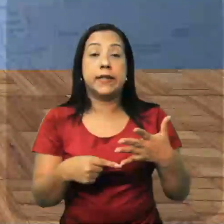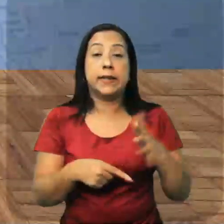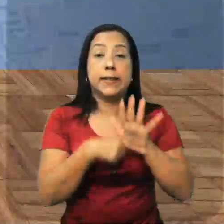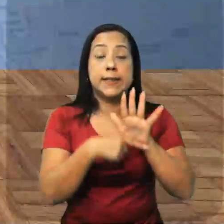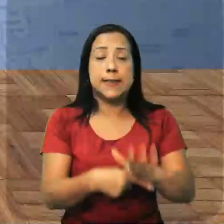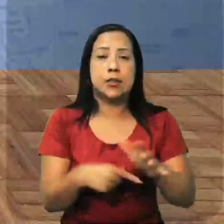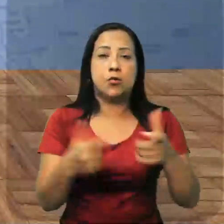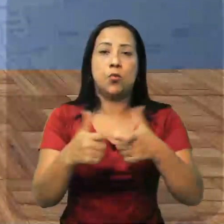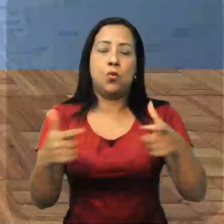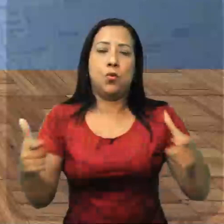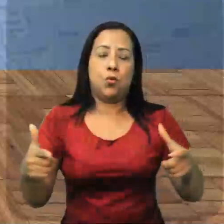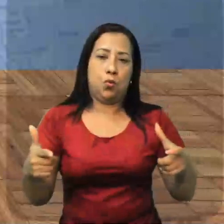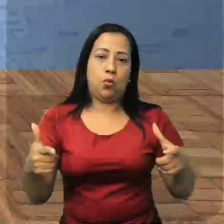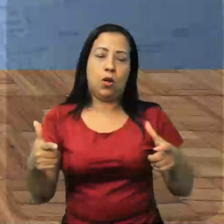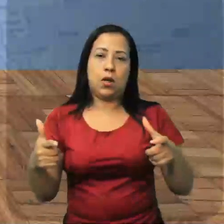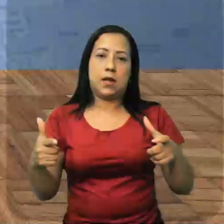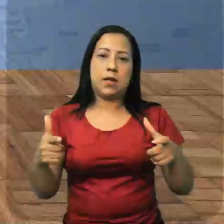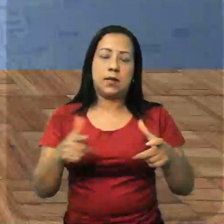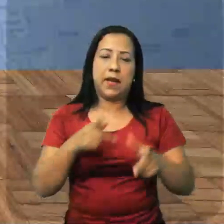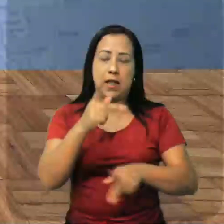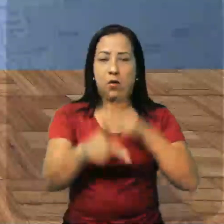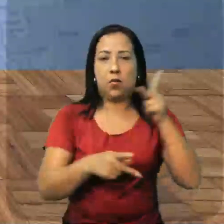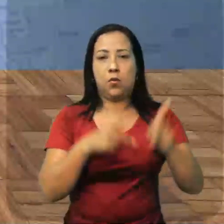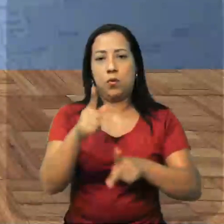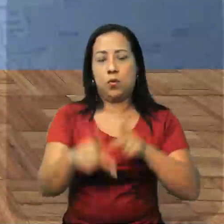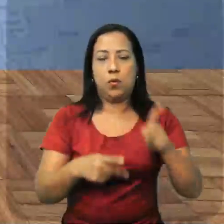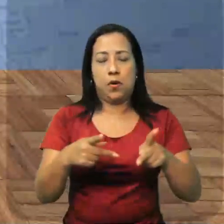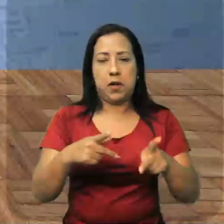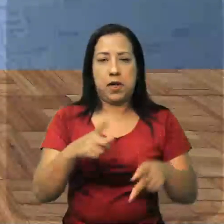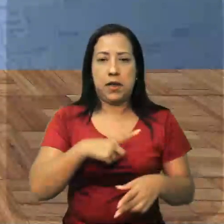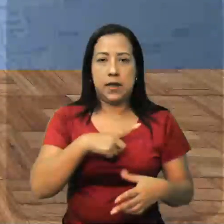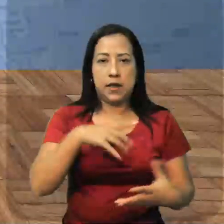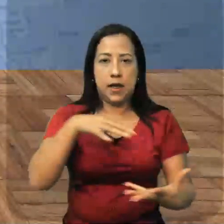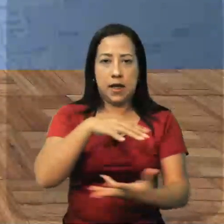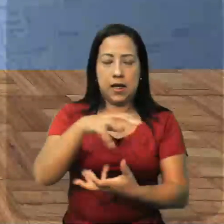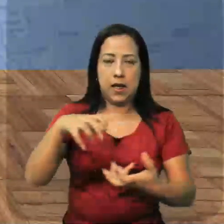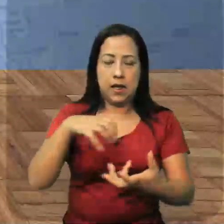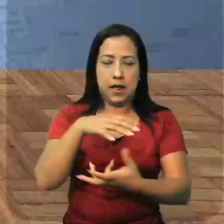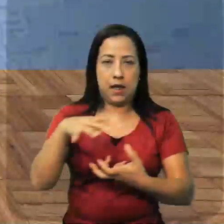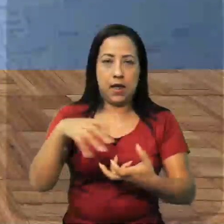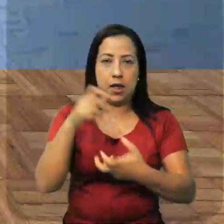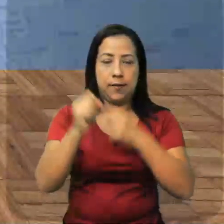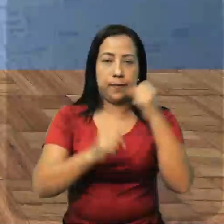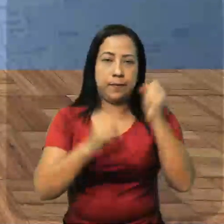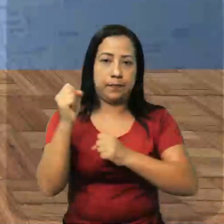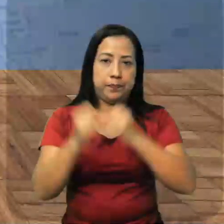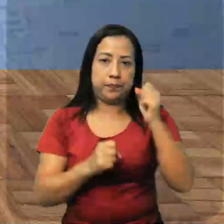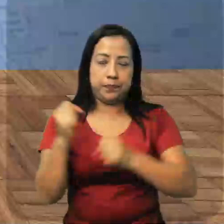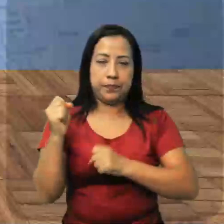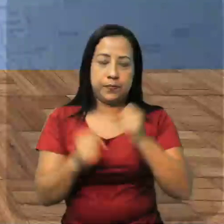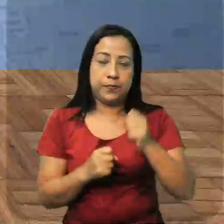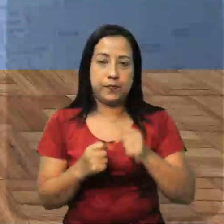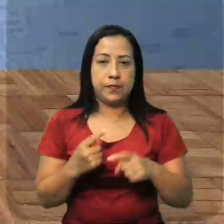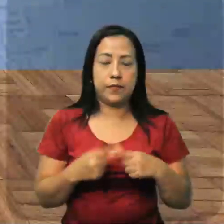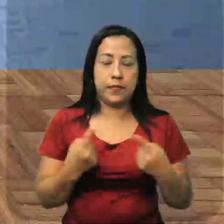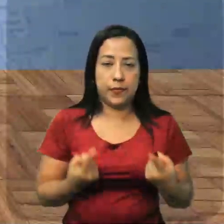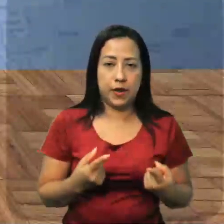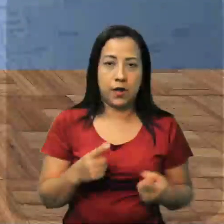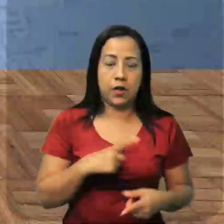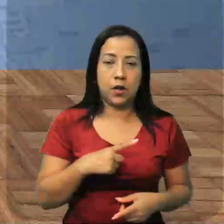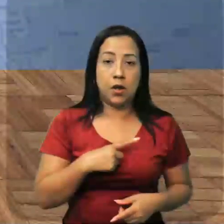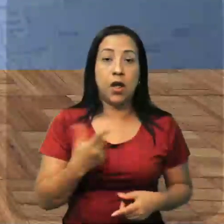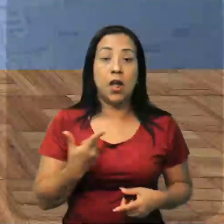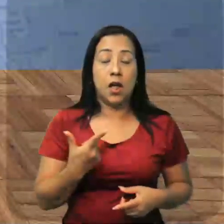temos a Revolução Industrial, porque ela trouxe a melhoria na qualidade de vida, ela trouxe o avanço